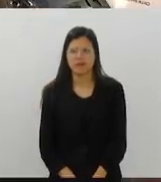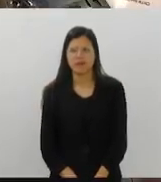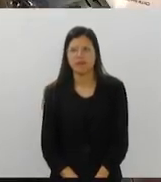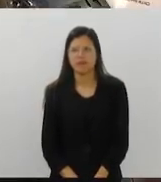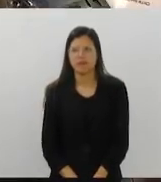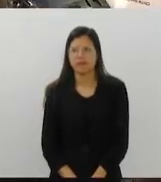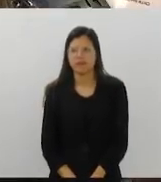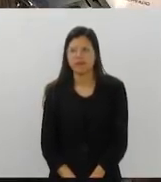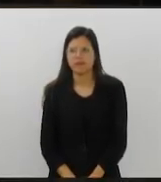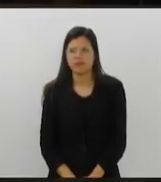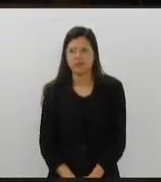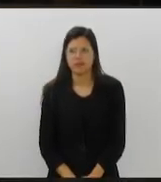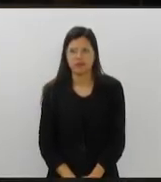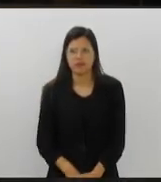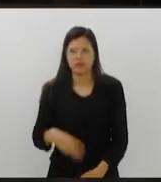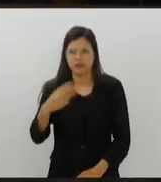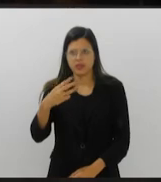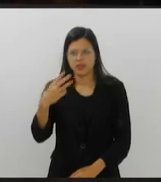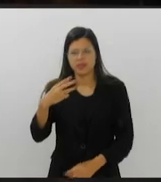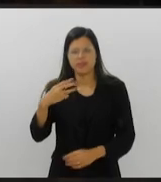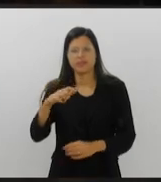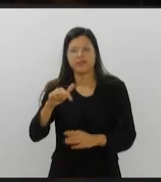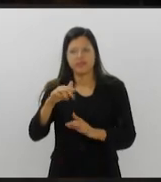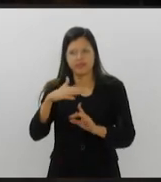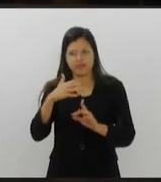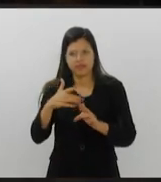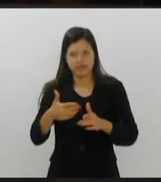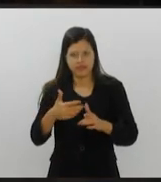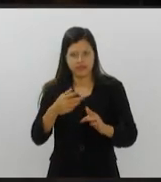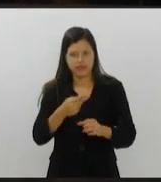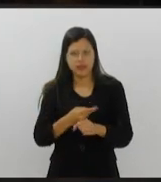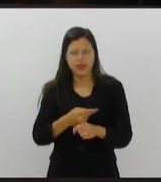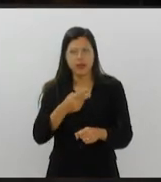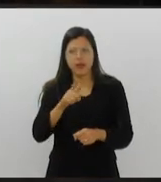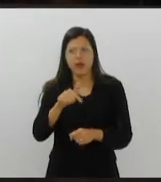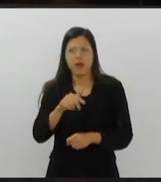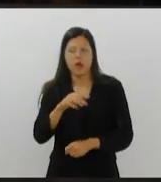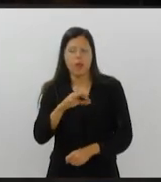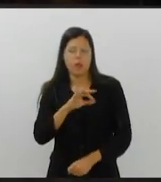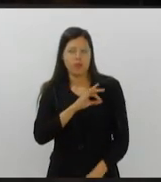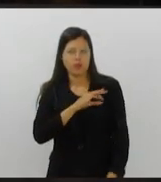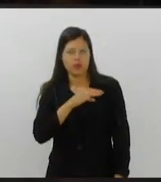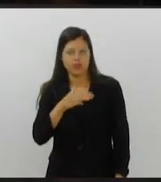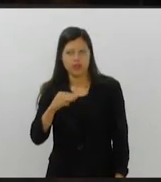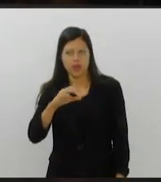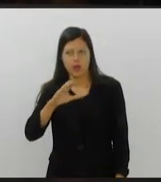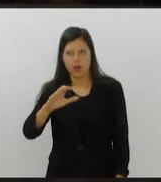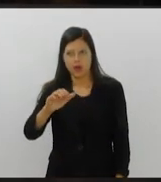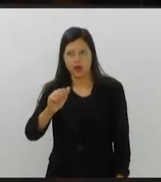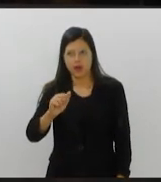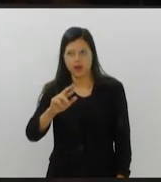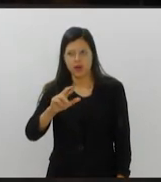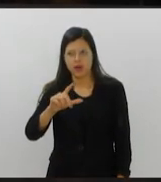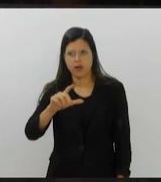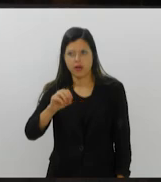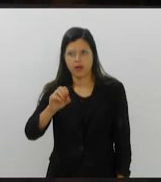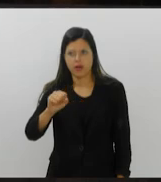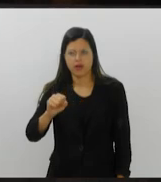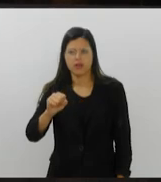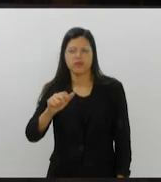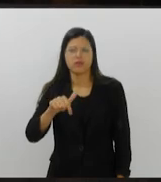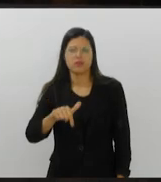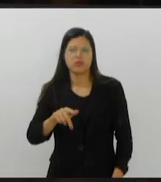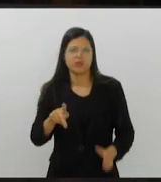O terceiro agraciado é o sargento da Polícia Militar do Estado do Rio de Janeiro, o senhor Carlos Alberto da Silva, um reconhecimento do